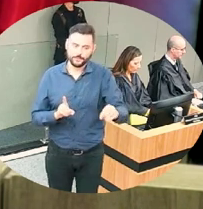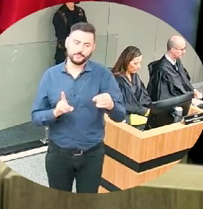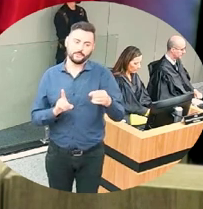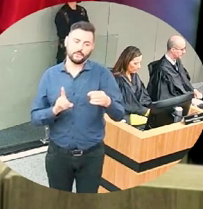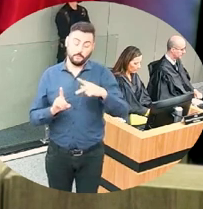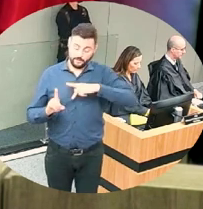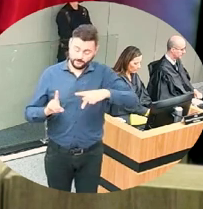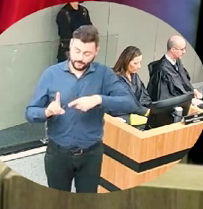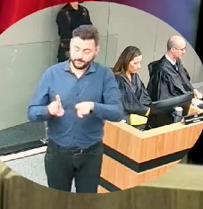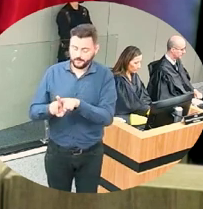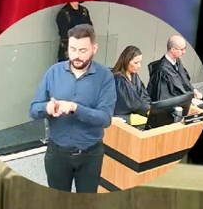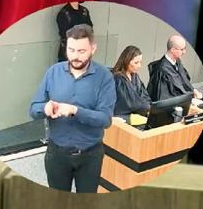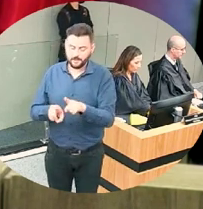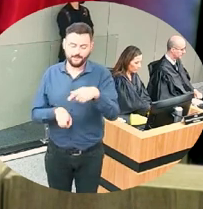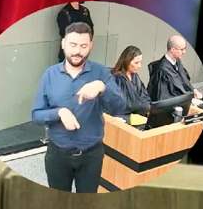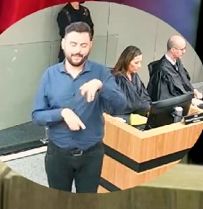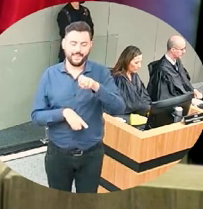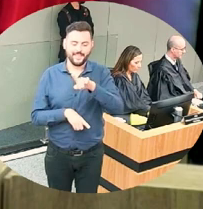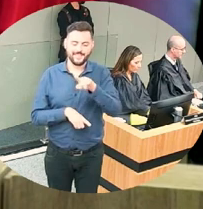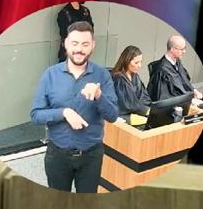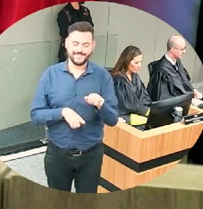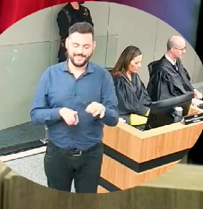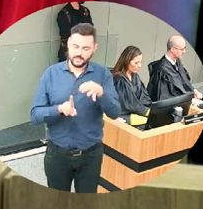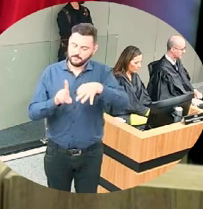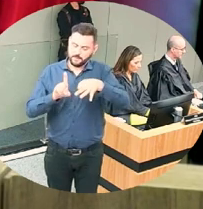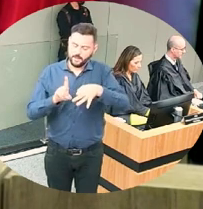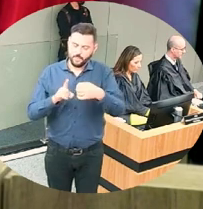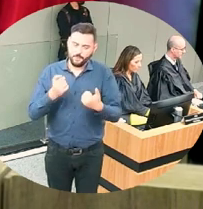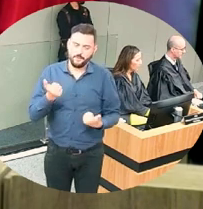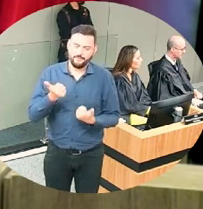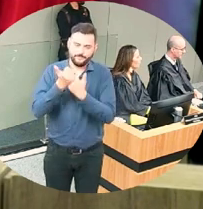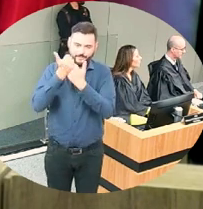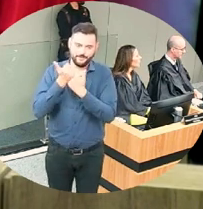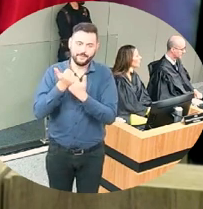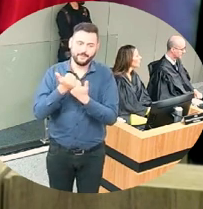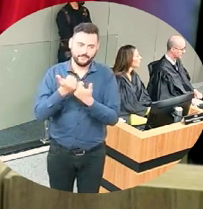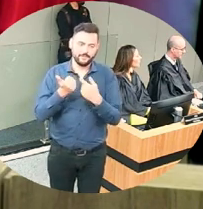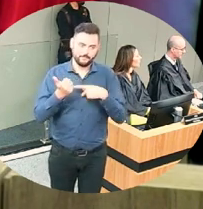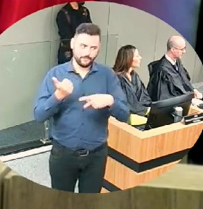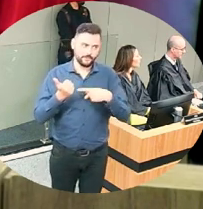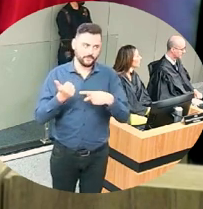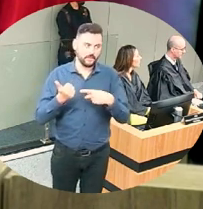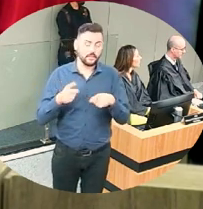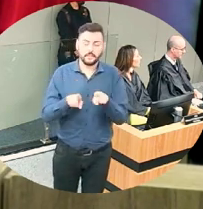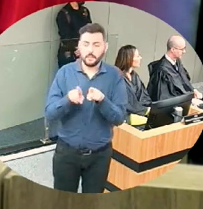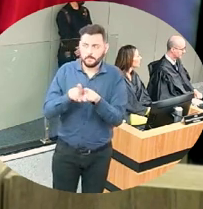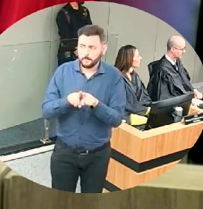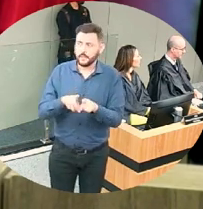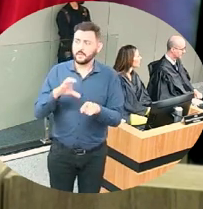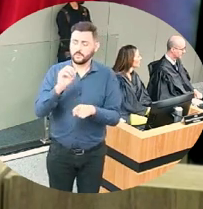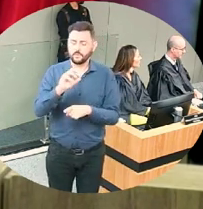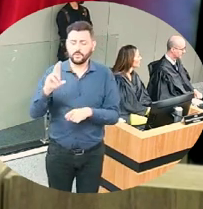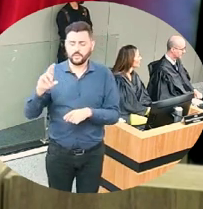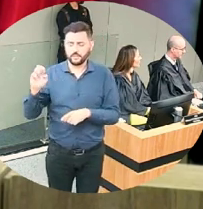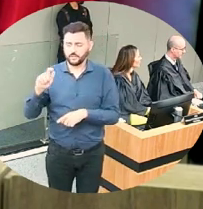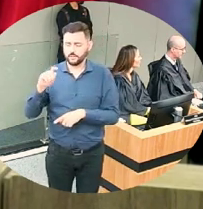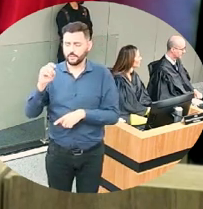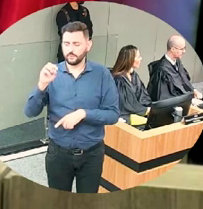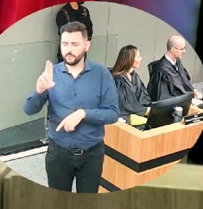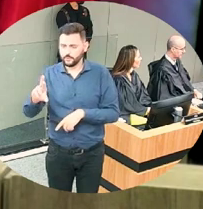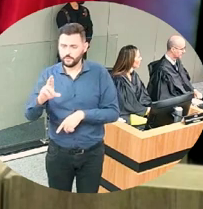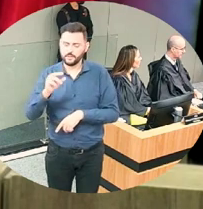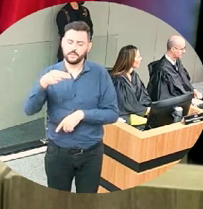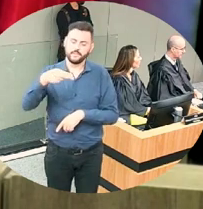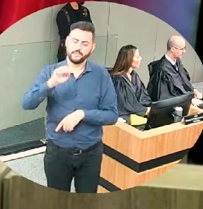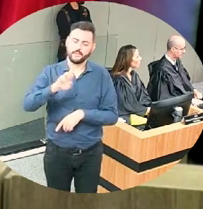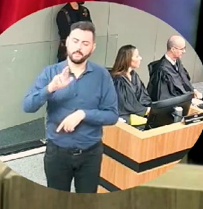vice-presidente diretora da escola judicial eh Desembargador narbal corregedor desembargadora